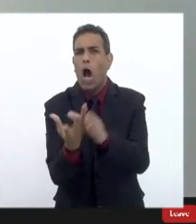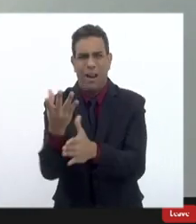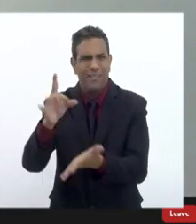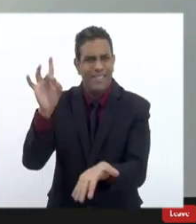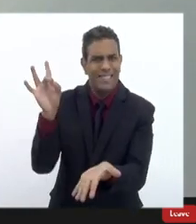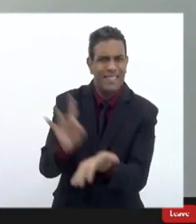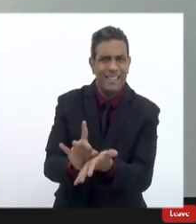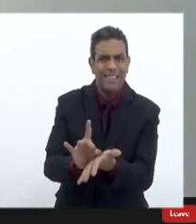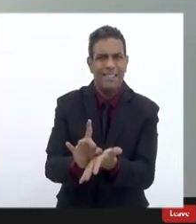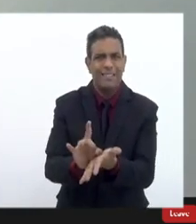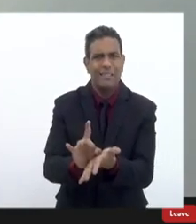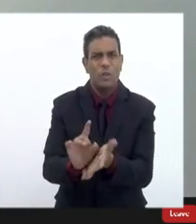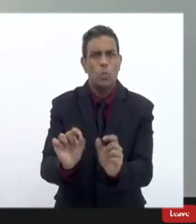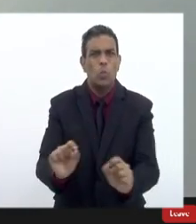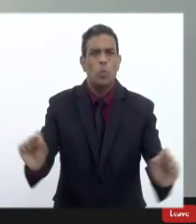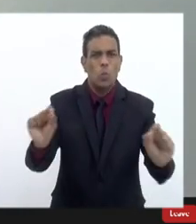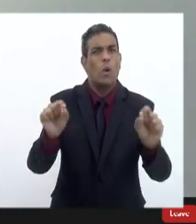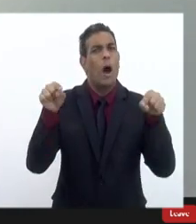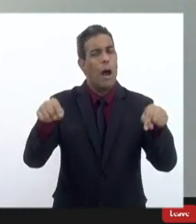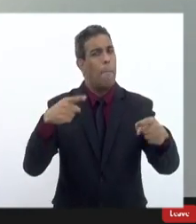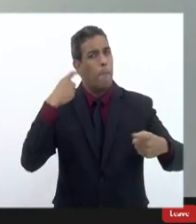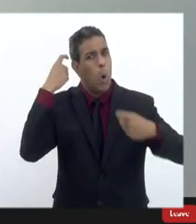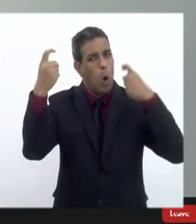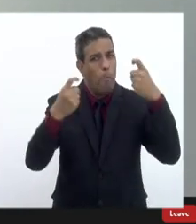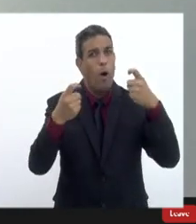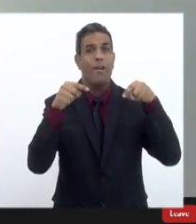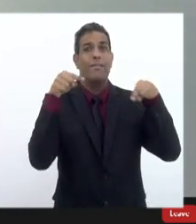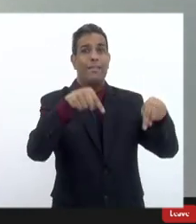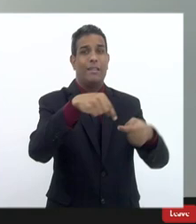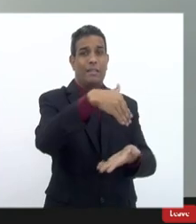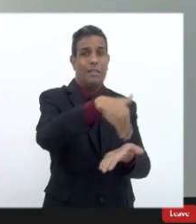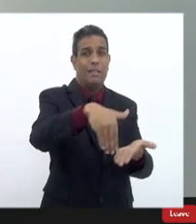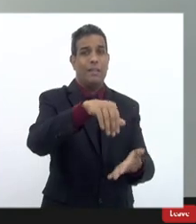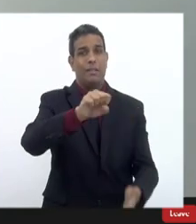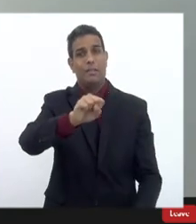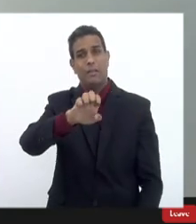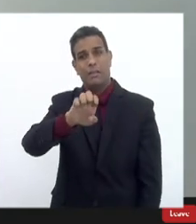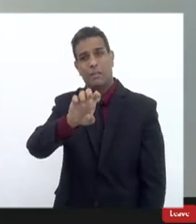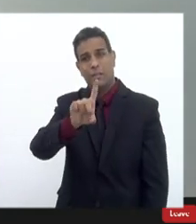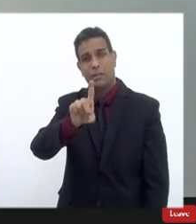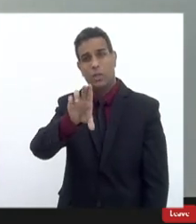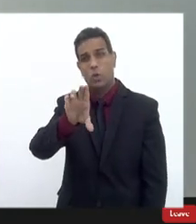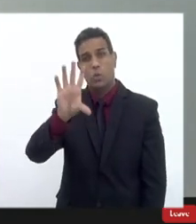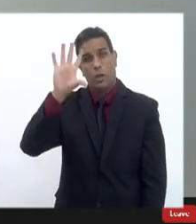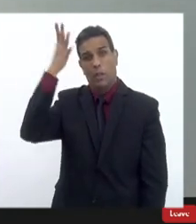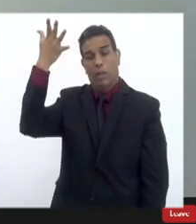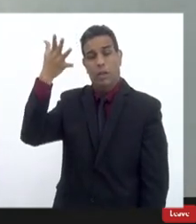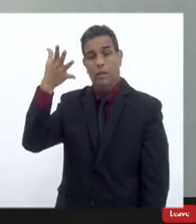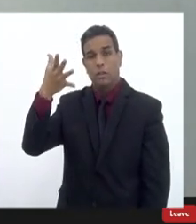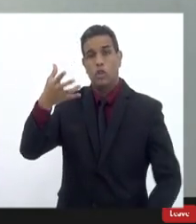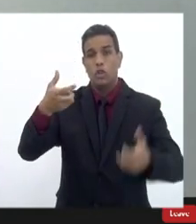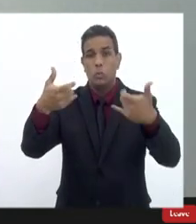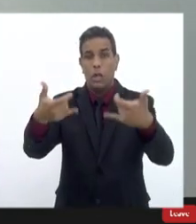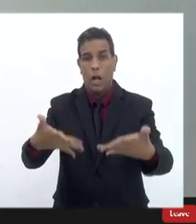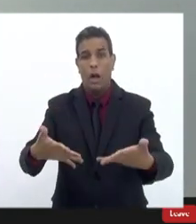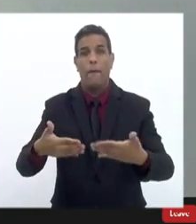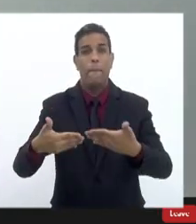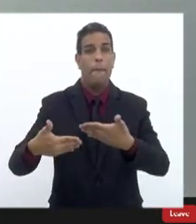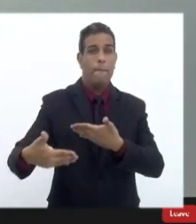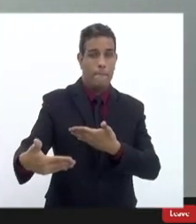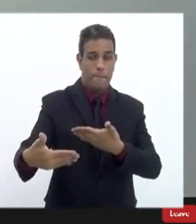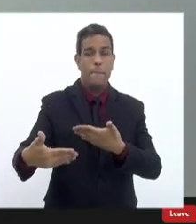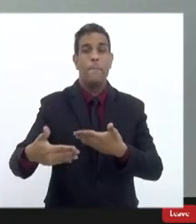concretizados com a velocidade que a gente gostaria, então é bastante importante que a SEDUC esclareça essa situação. A gente também, e aí já para